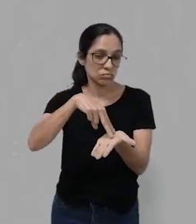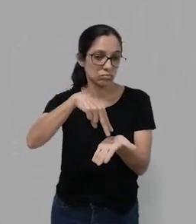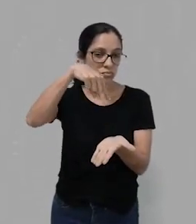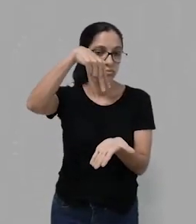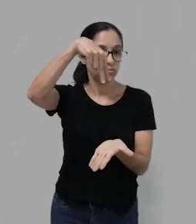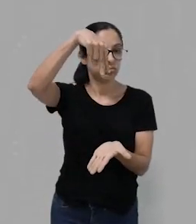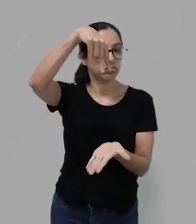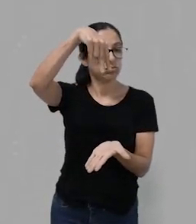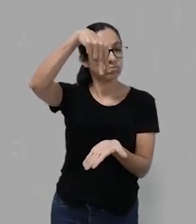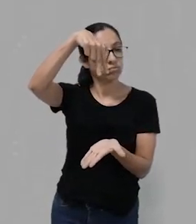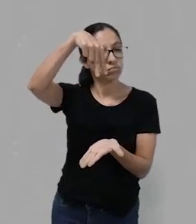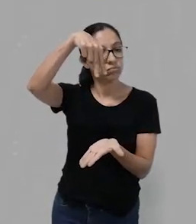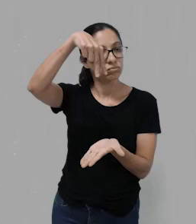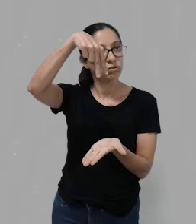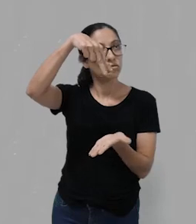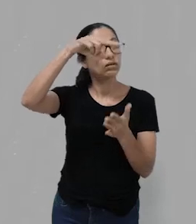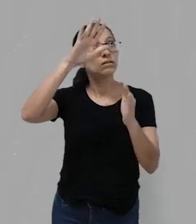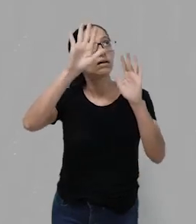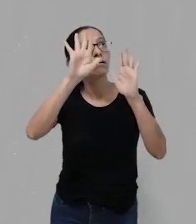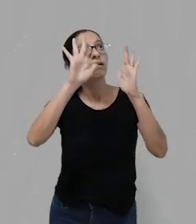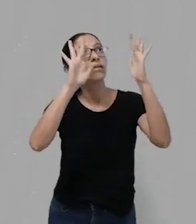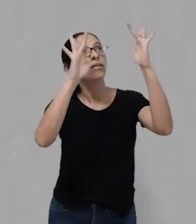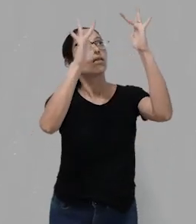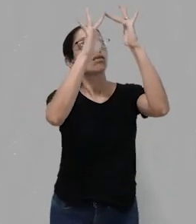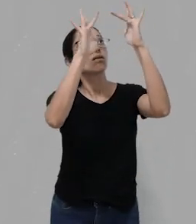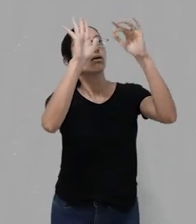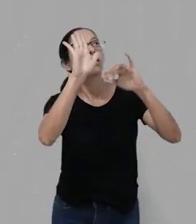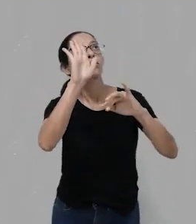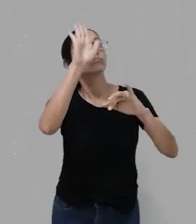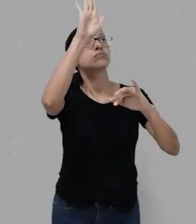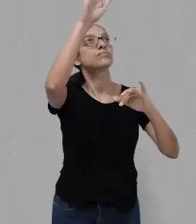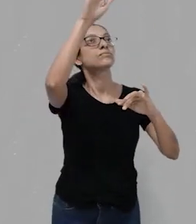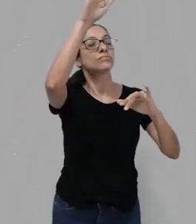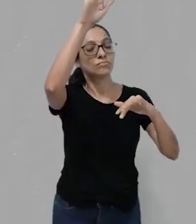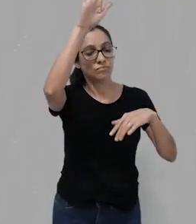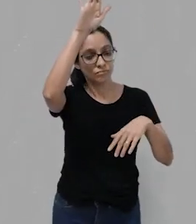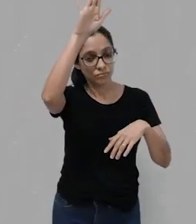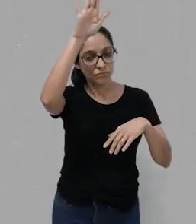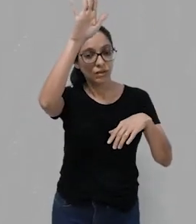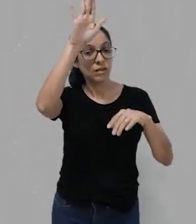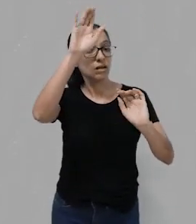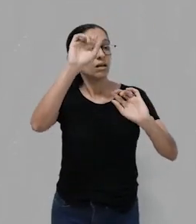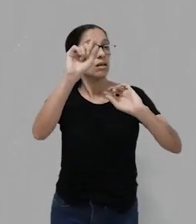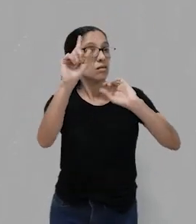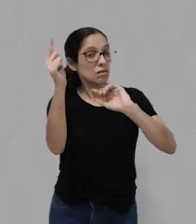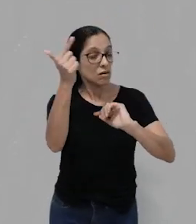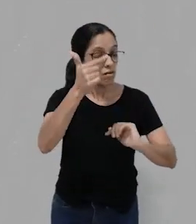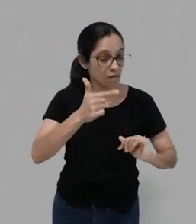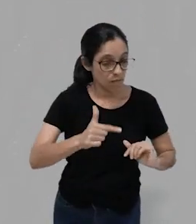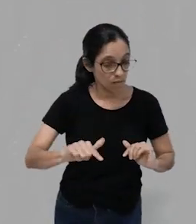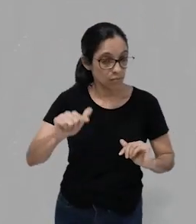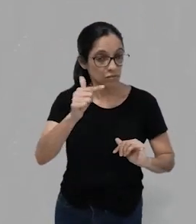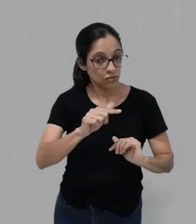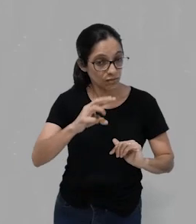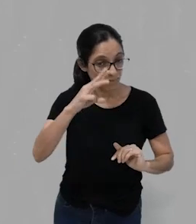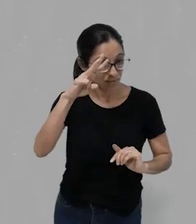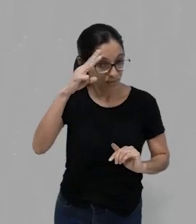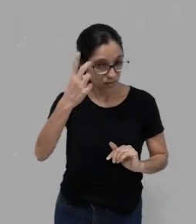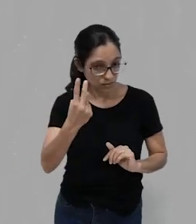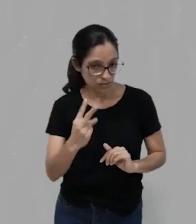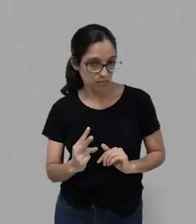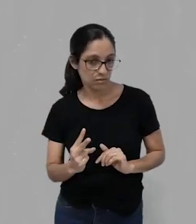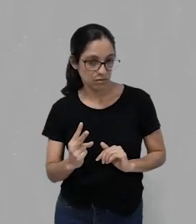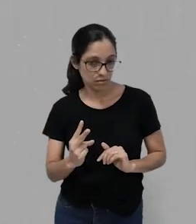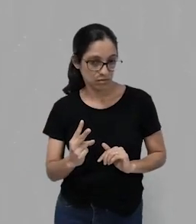salto vertical e vai tentar tocar o mais alto que ele conseguir. E isso ele vai repetir 3 vezes,